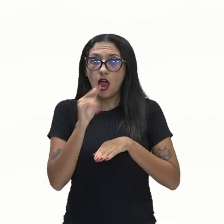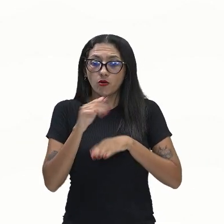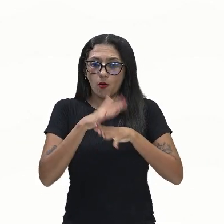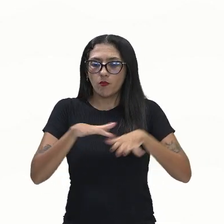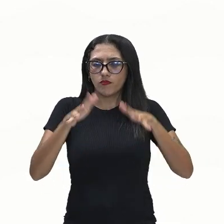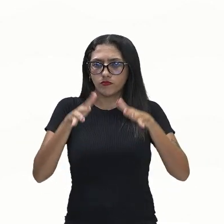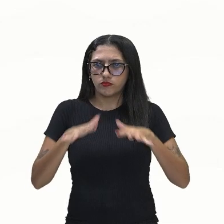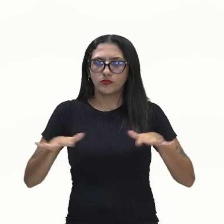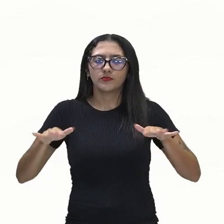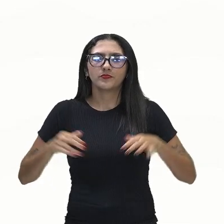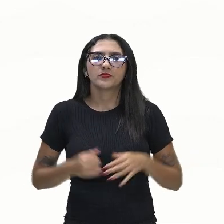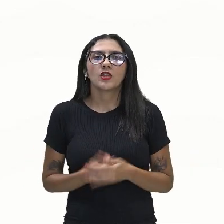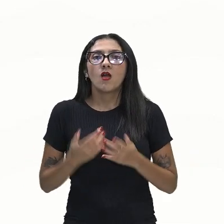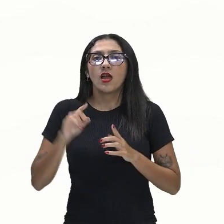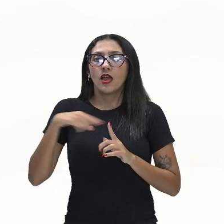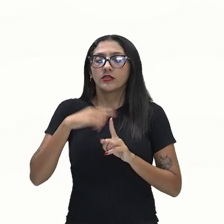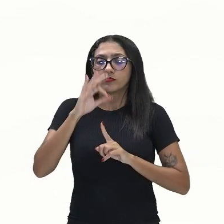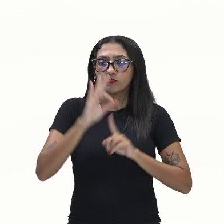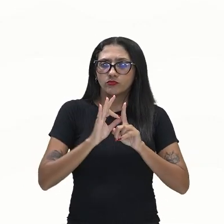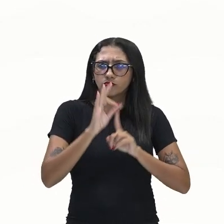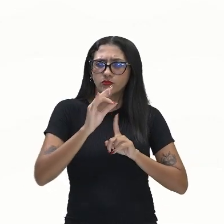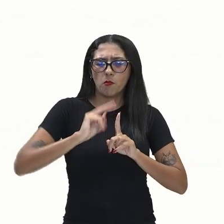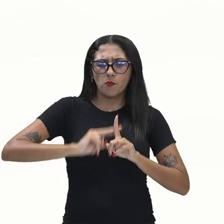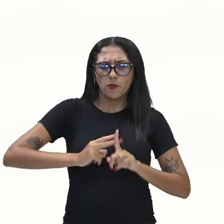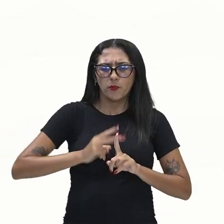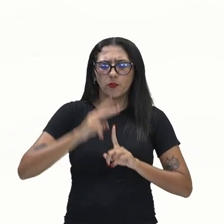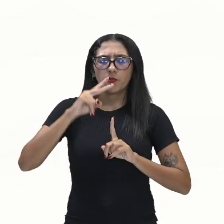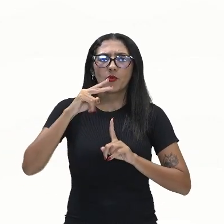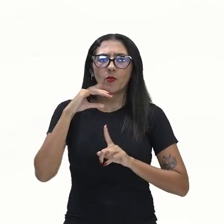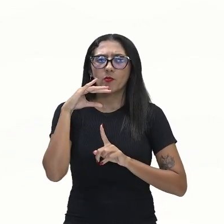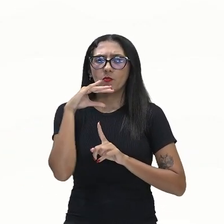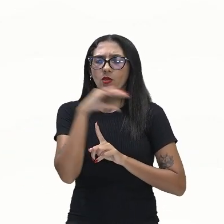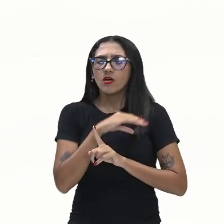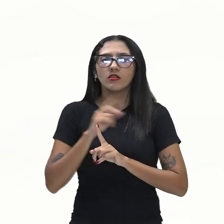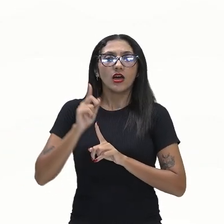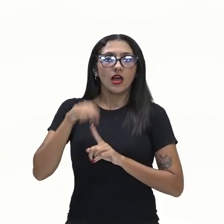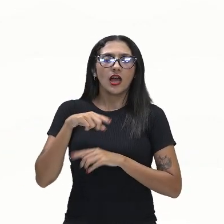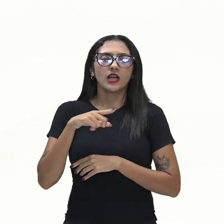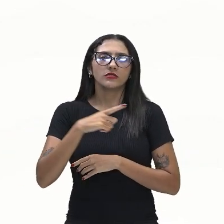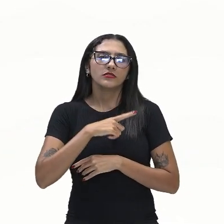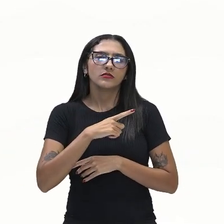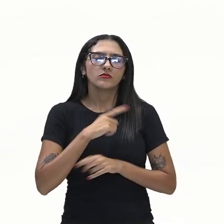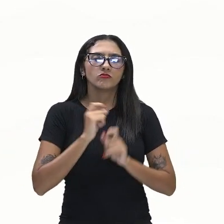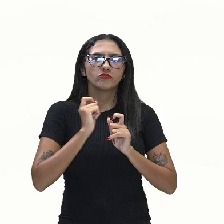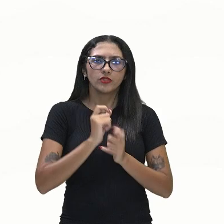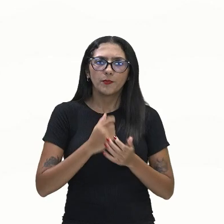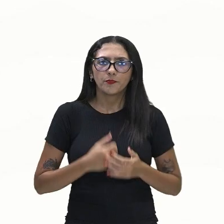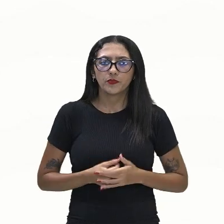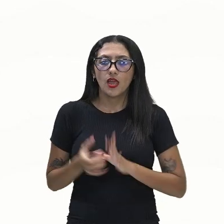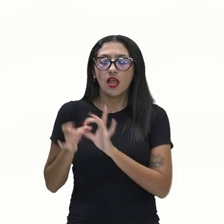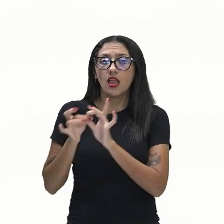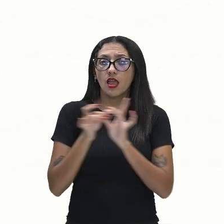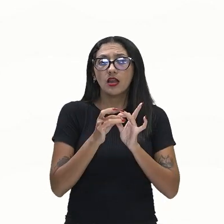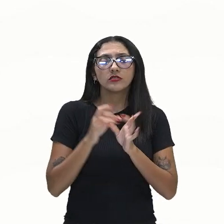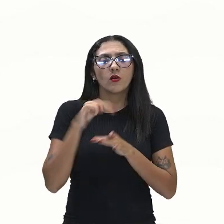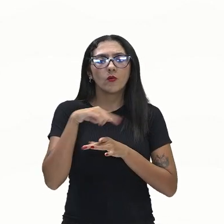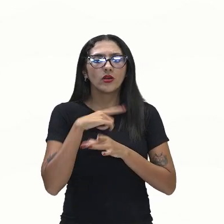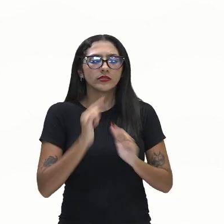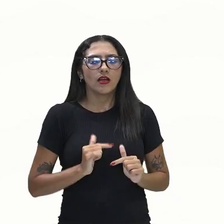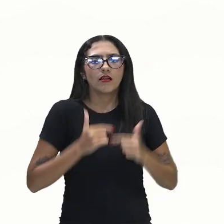aumento, né, dessa temperatura, ele é que está ali sendo atribuído a essas